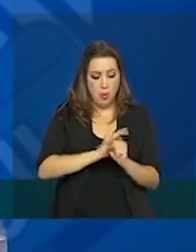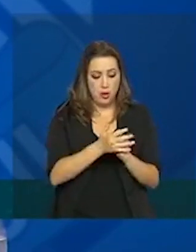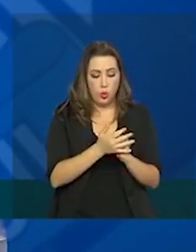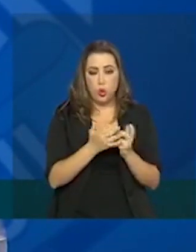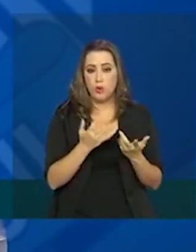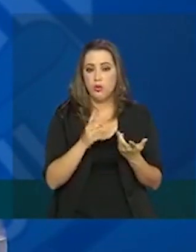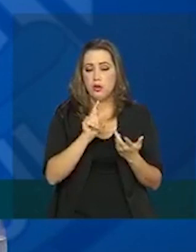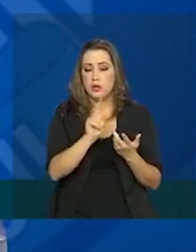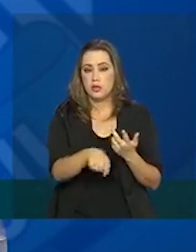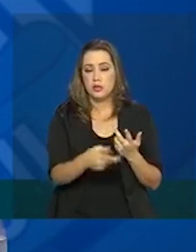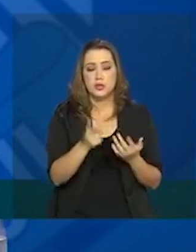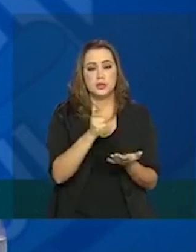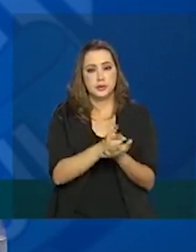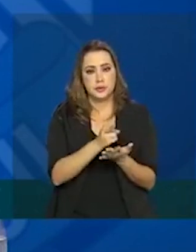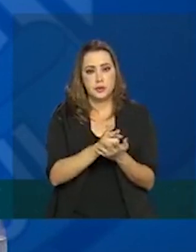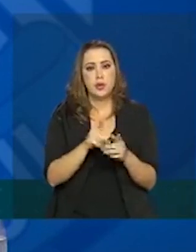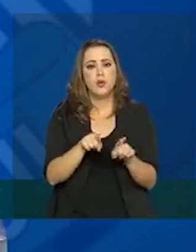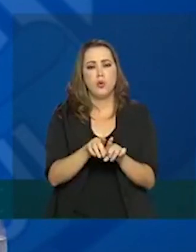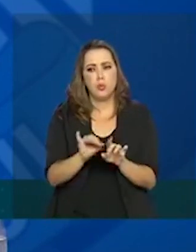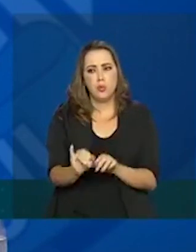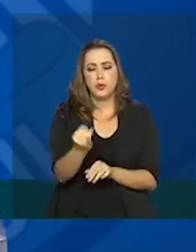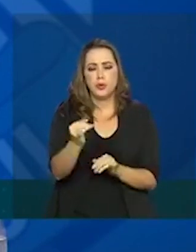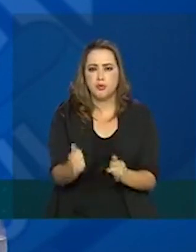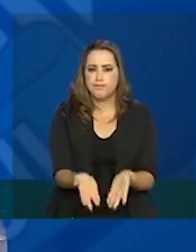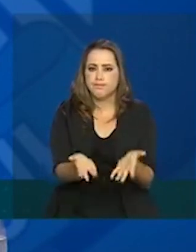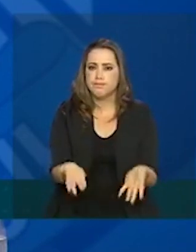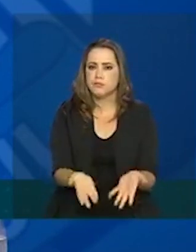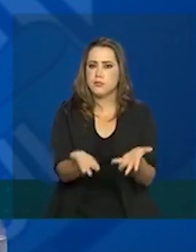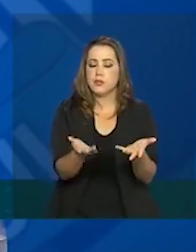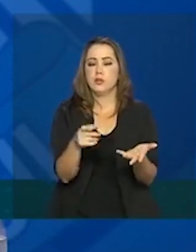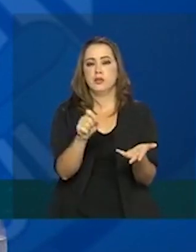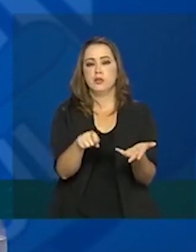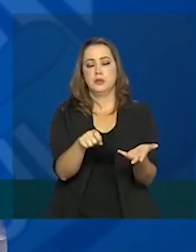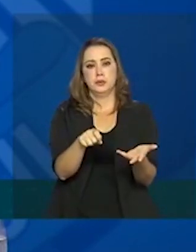também, como forma de oportunizar